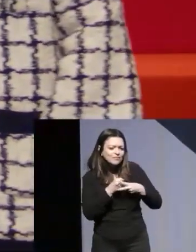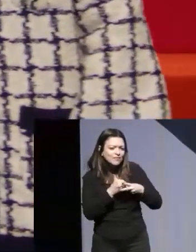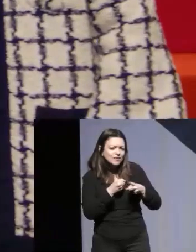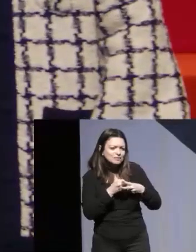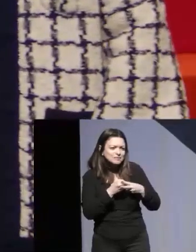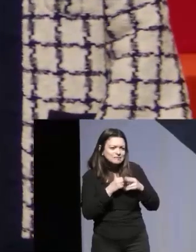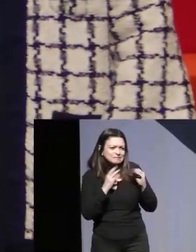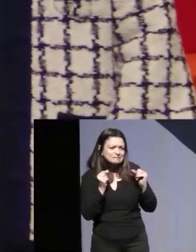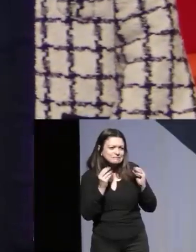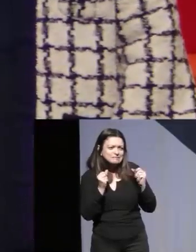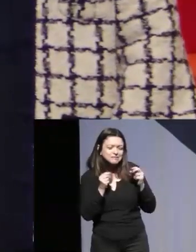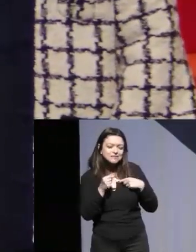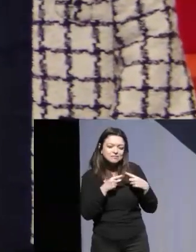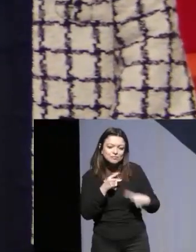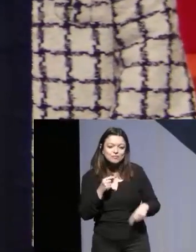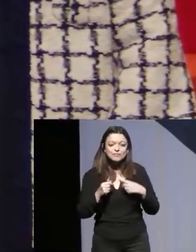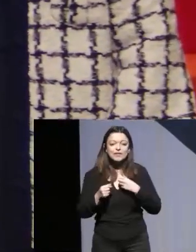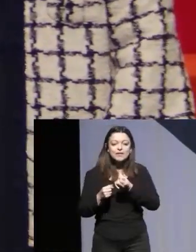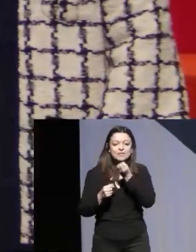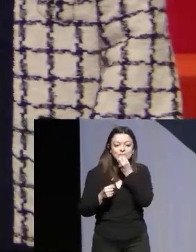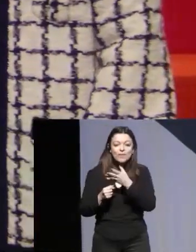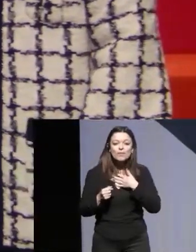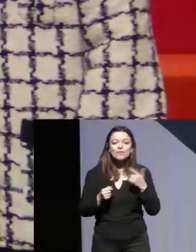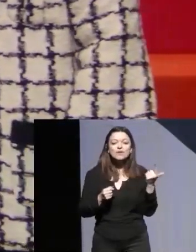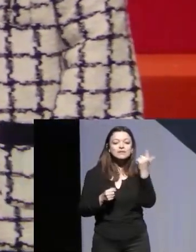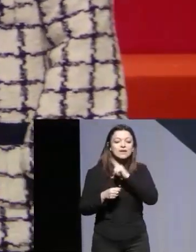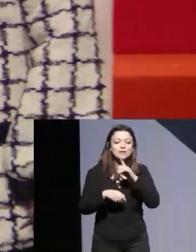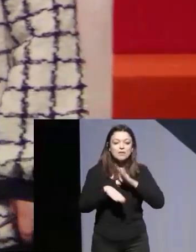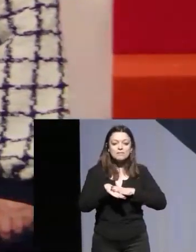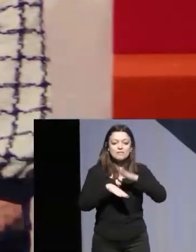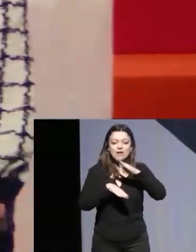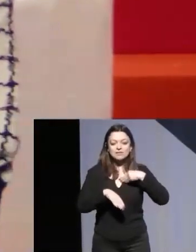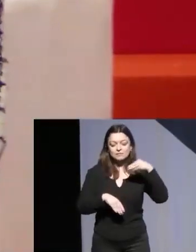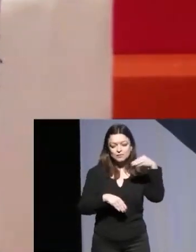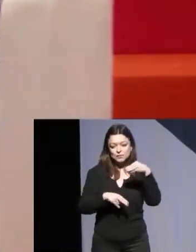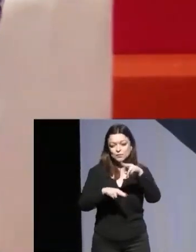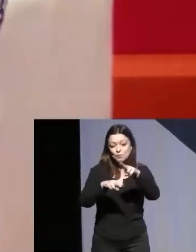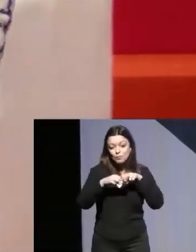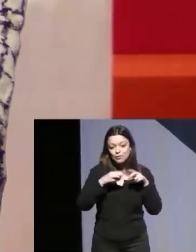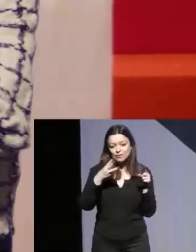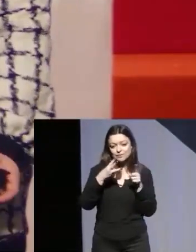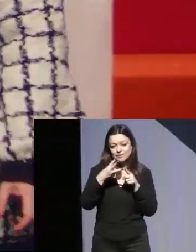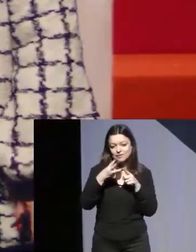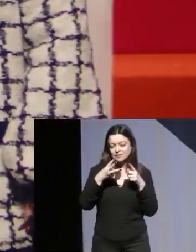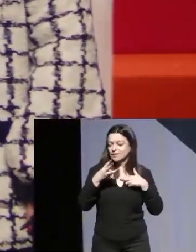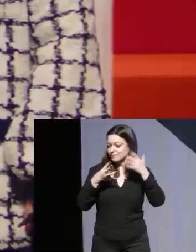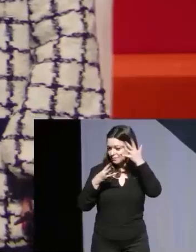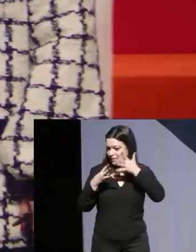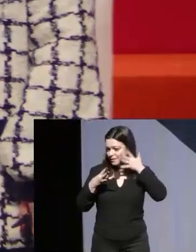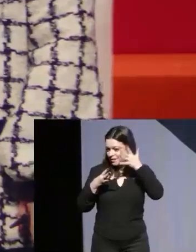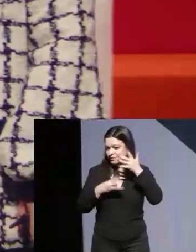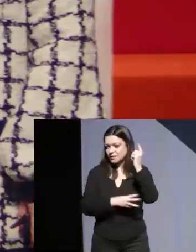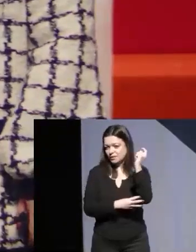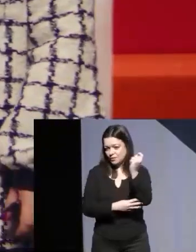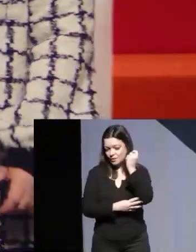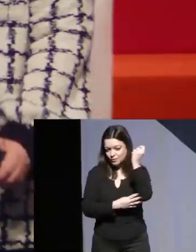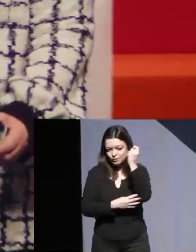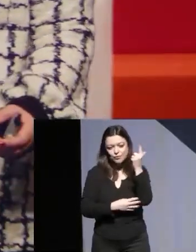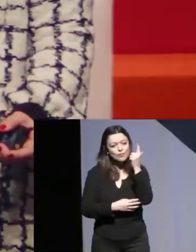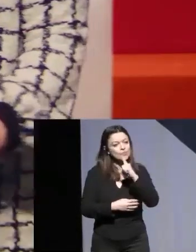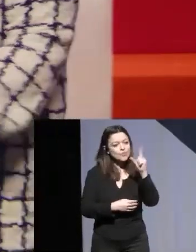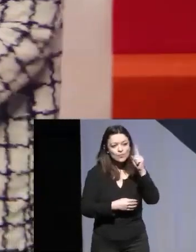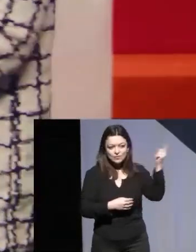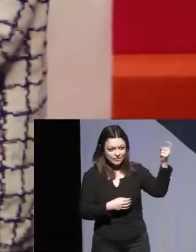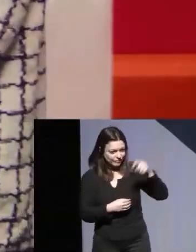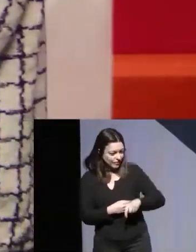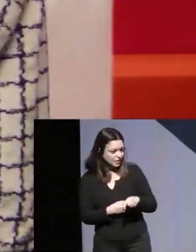ganhado alguns minutos a mais, porque o professor Caliendo está no Rio Grande do Sul. Eu achei que ele não